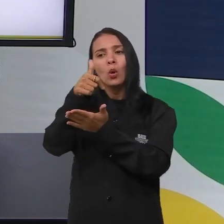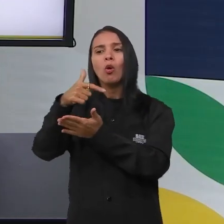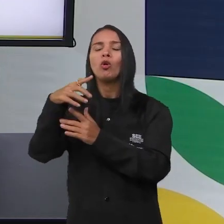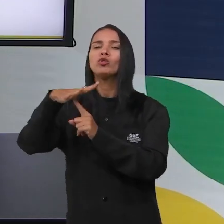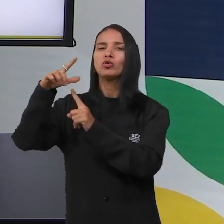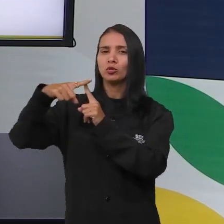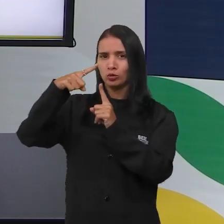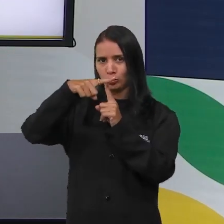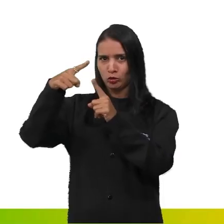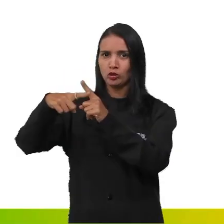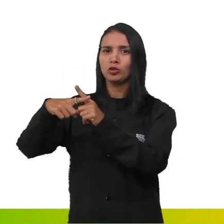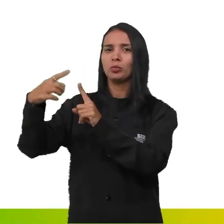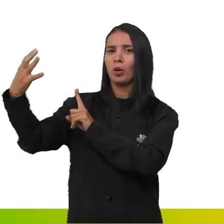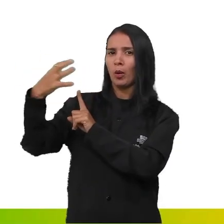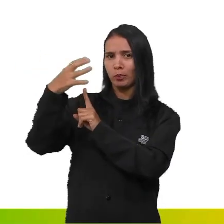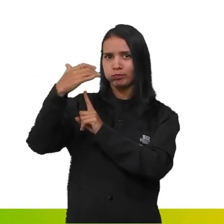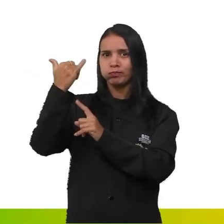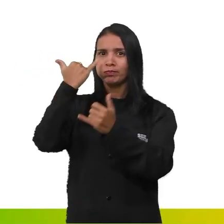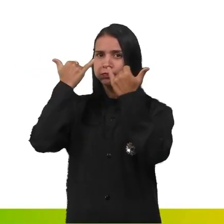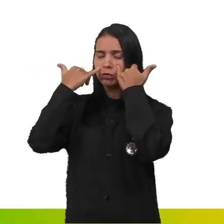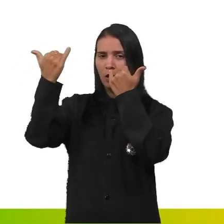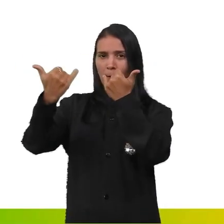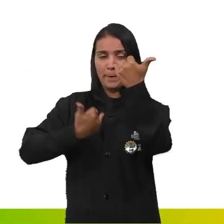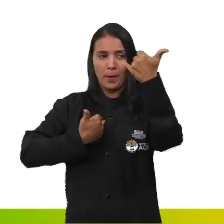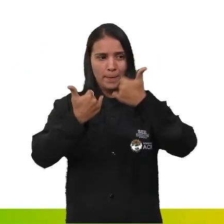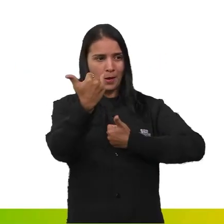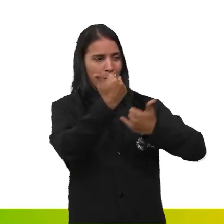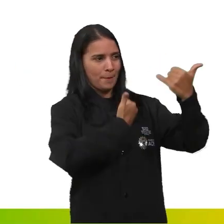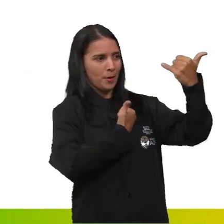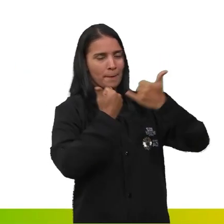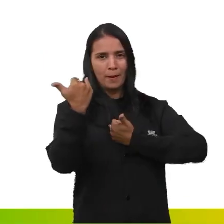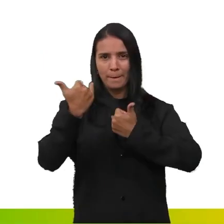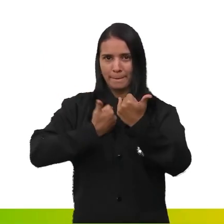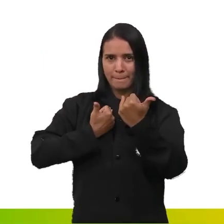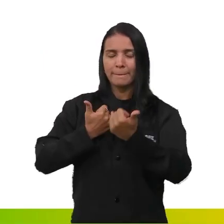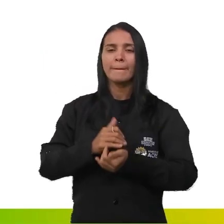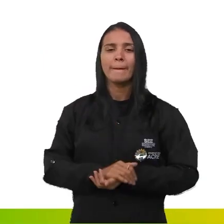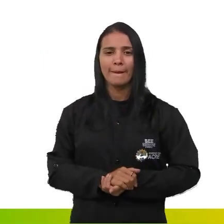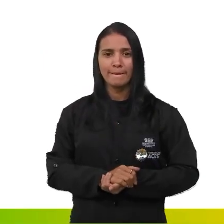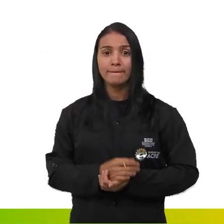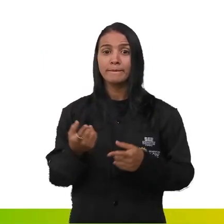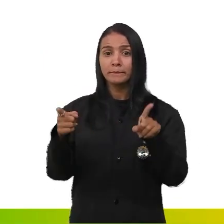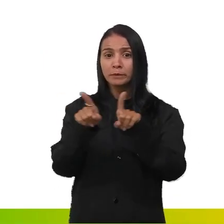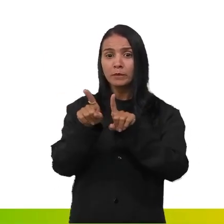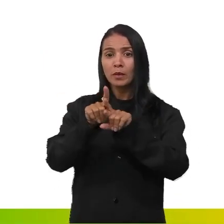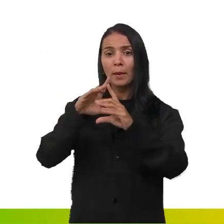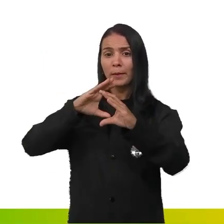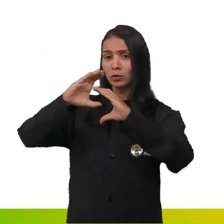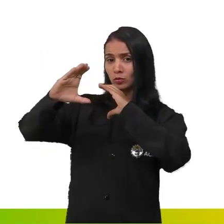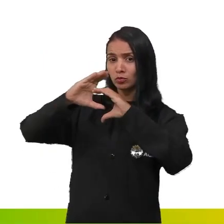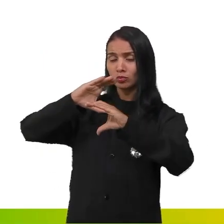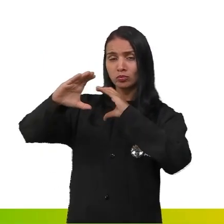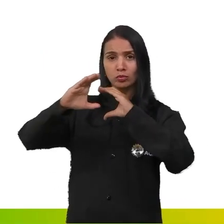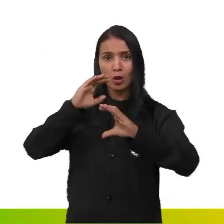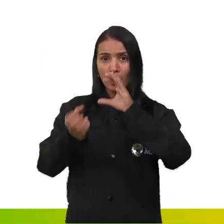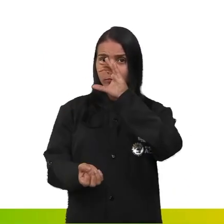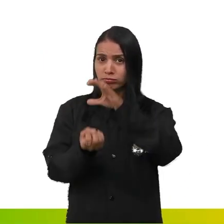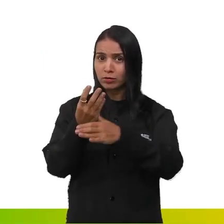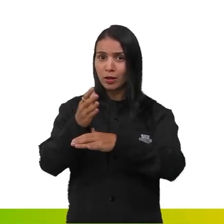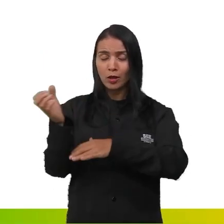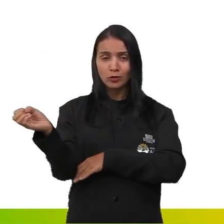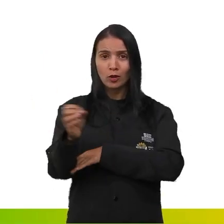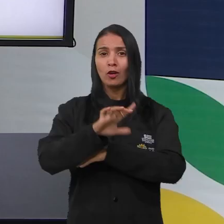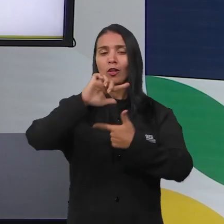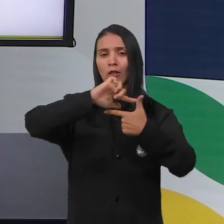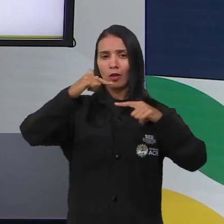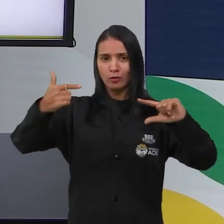àquele conteúdo, ok? E a comunicação inovadora, que é desenvolver modos criativos e impactantes de intervir na